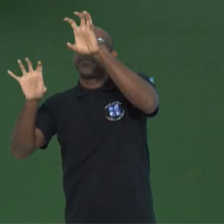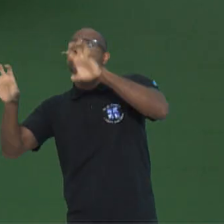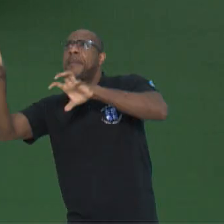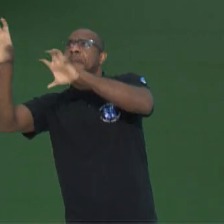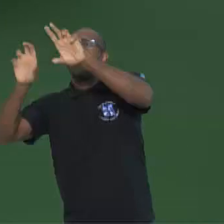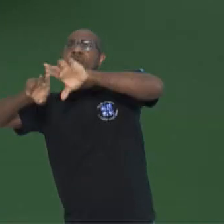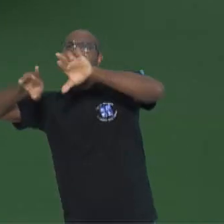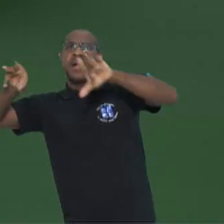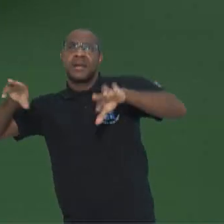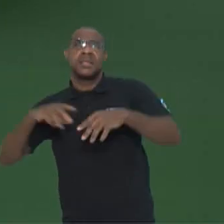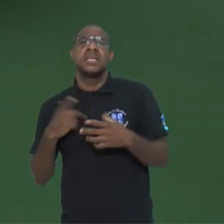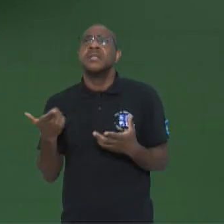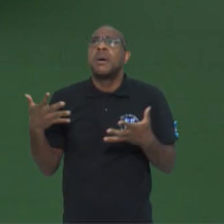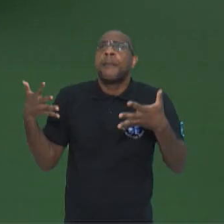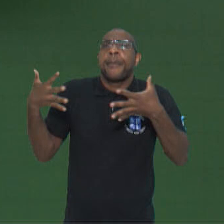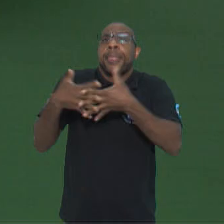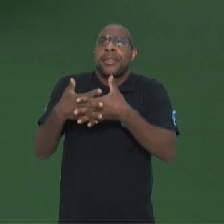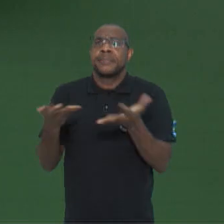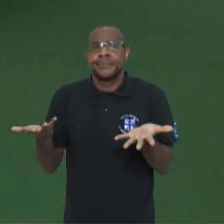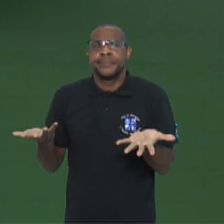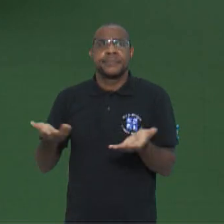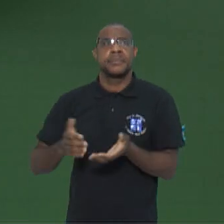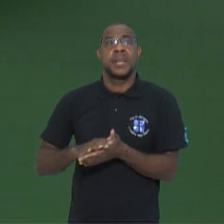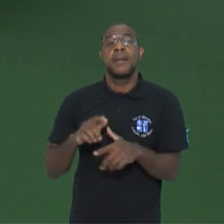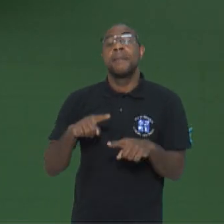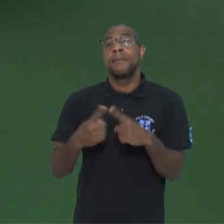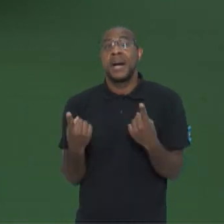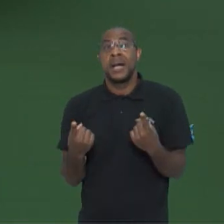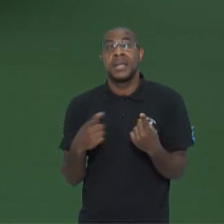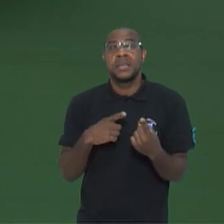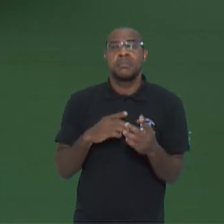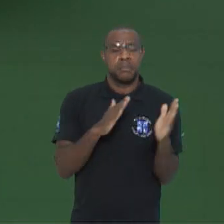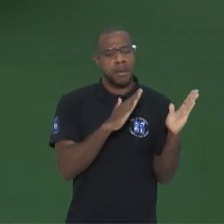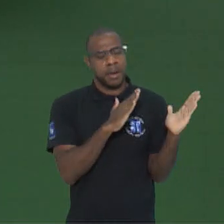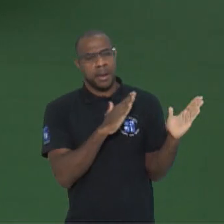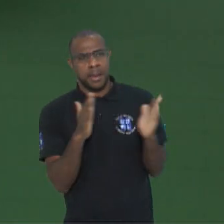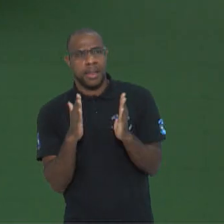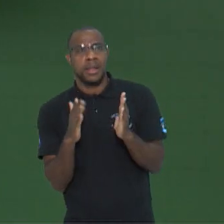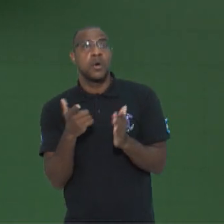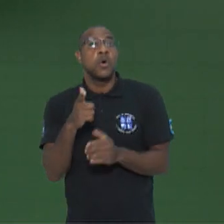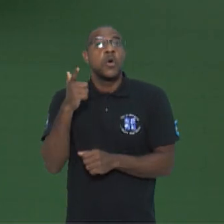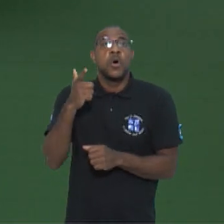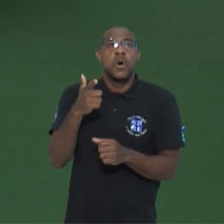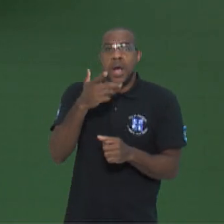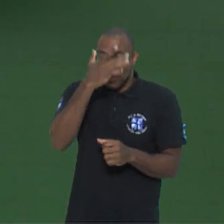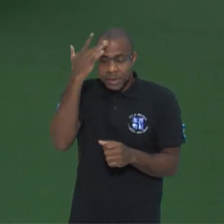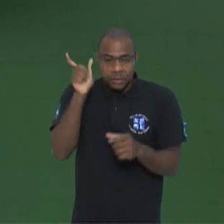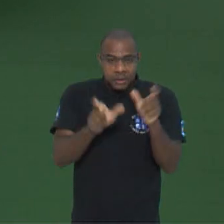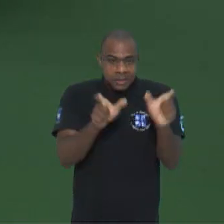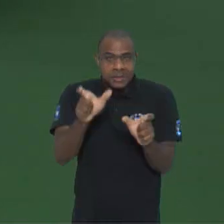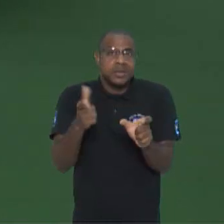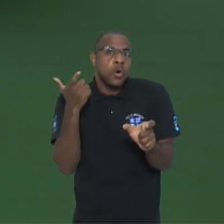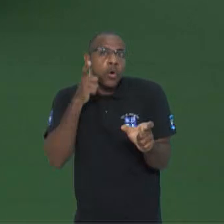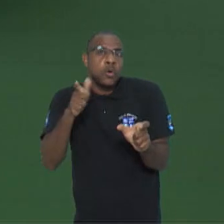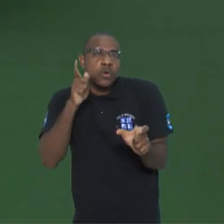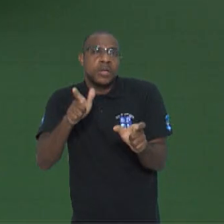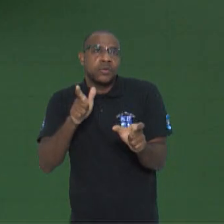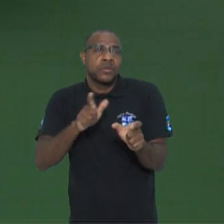certa divergência. Mas, enfim, durante o passar dos anos, tantos conquistadores que conquistaram o Monte